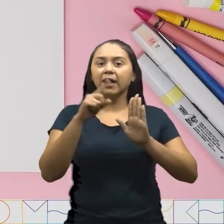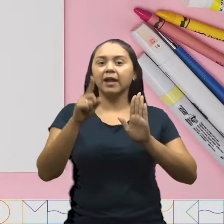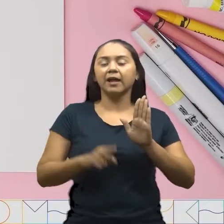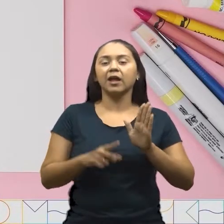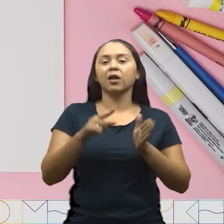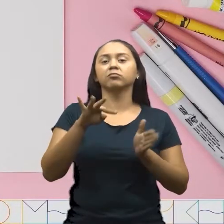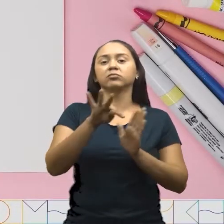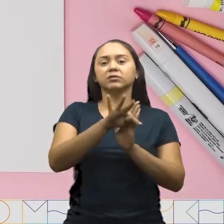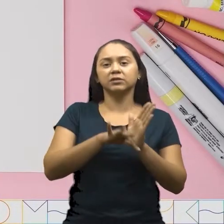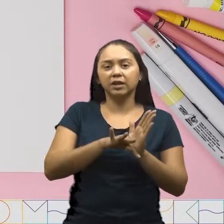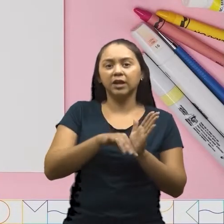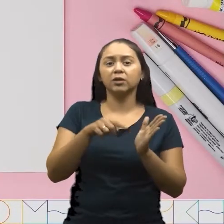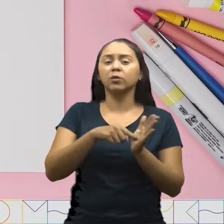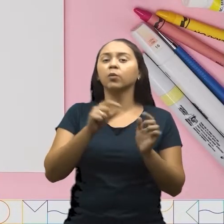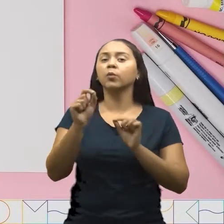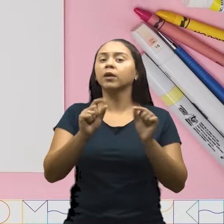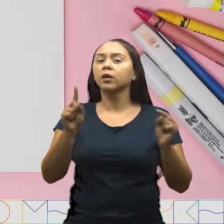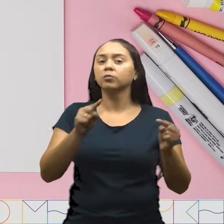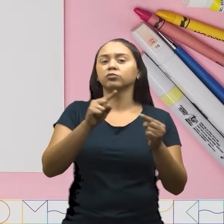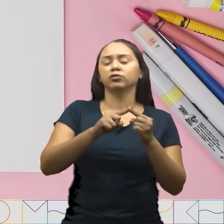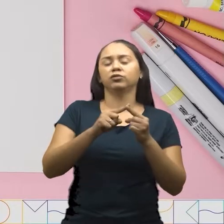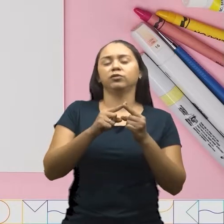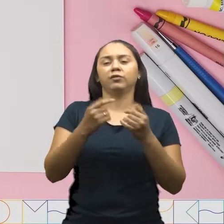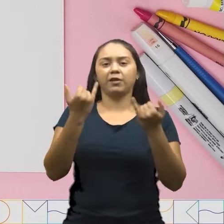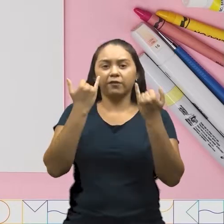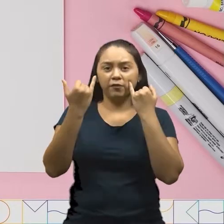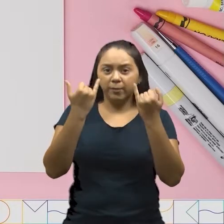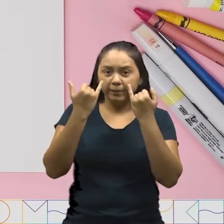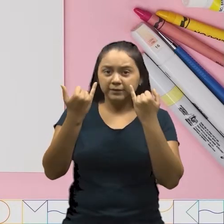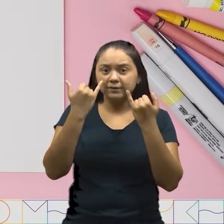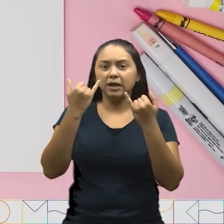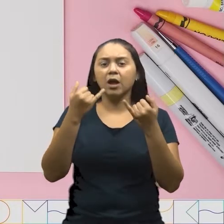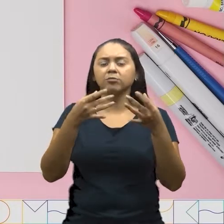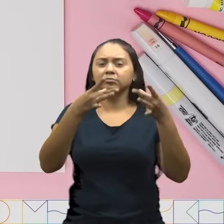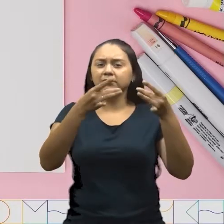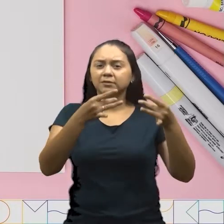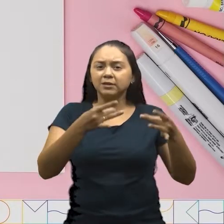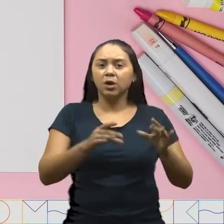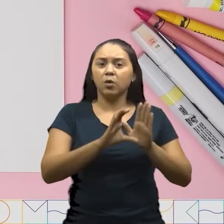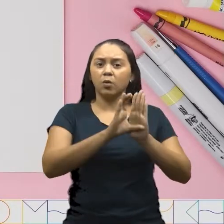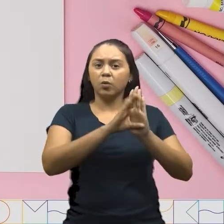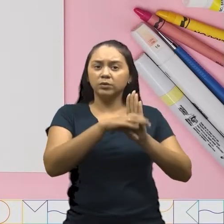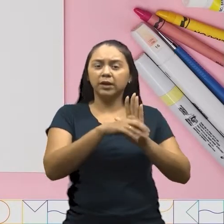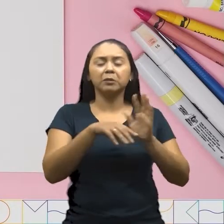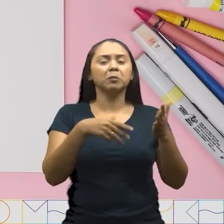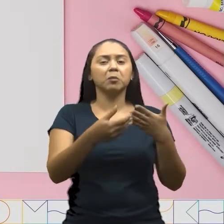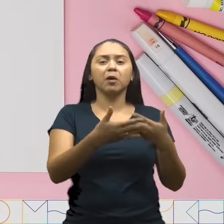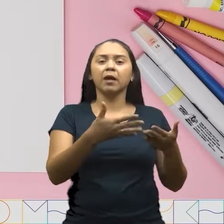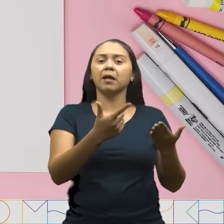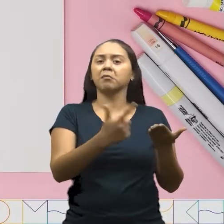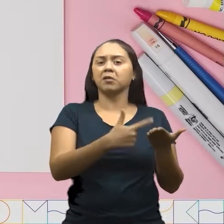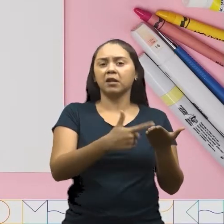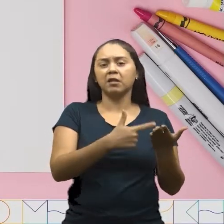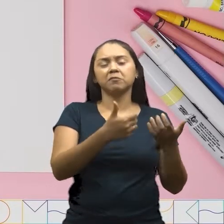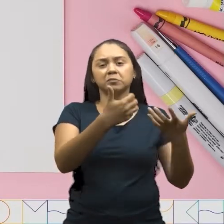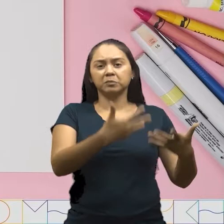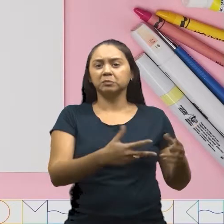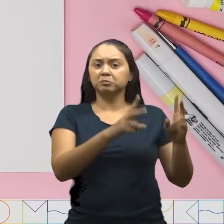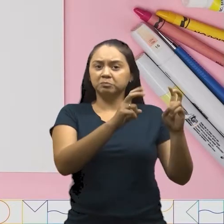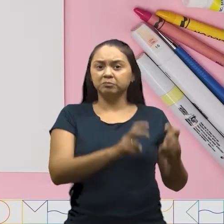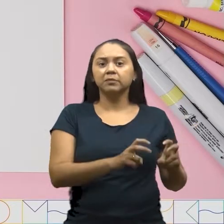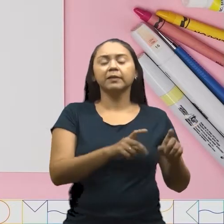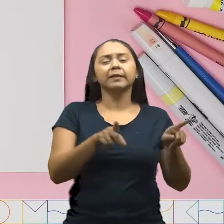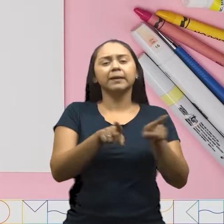caráter informativo destinado a explicar um conceito determinado pela obra de referência, mais comumente